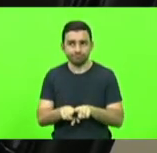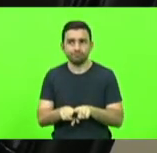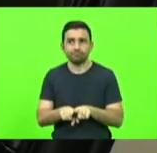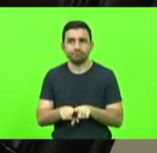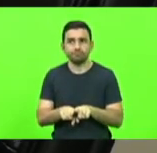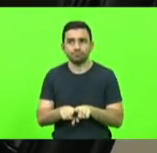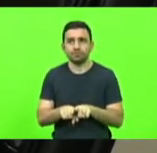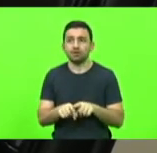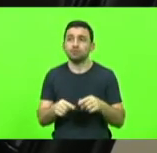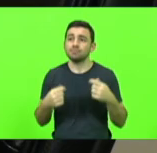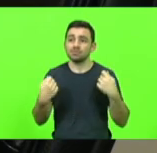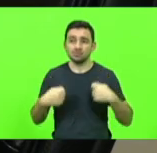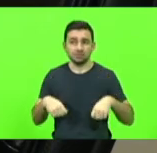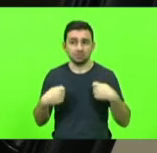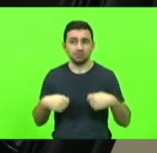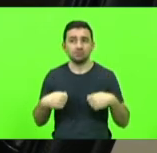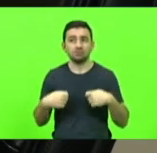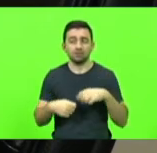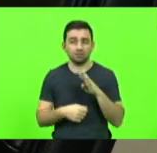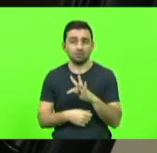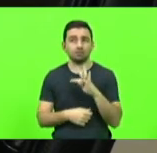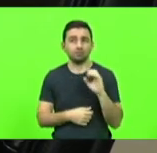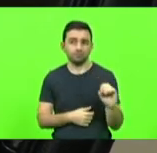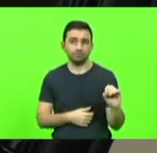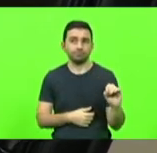que necessitam do terapeuta ocupacional.